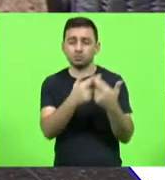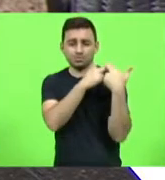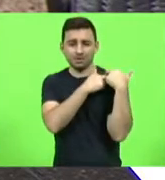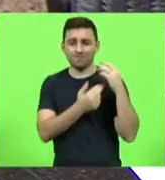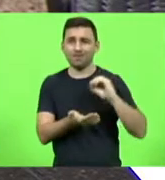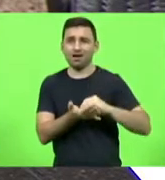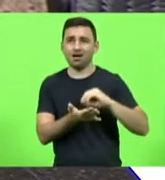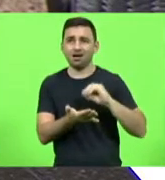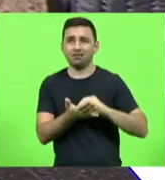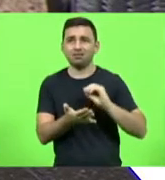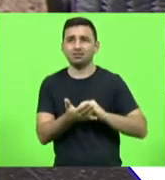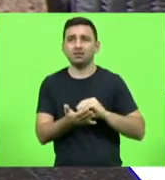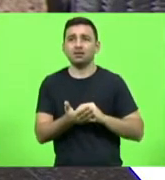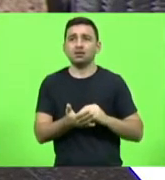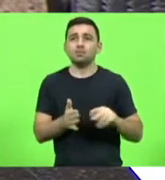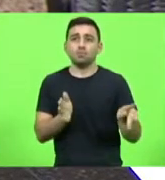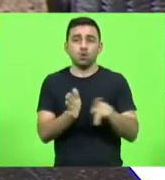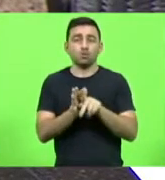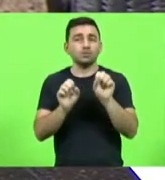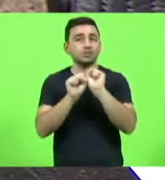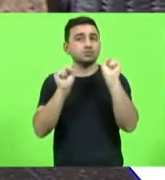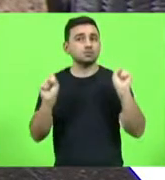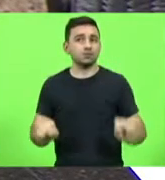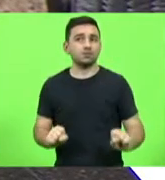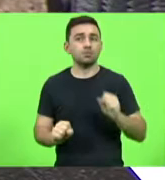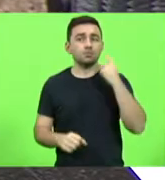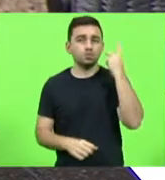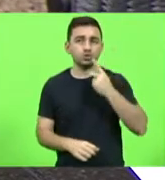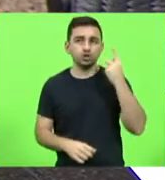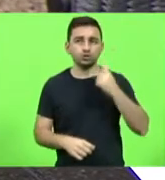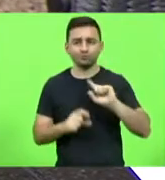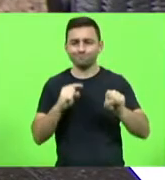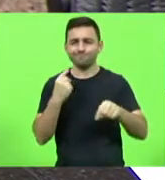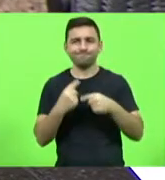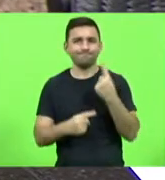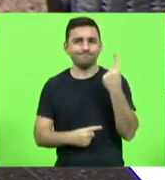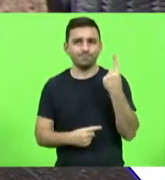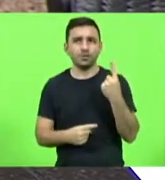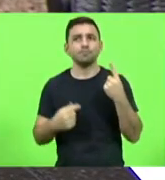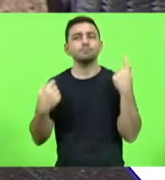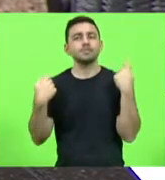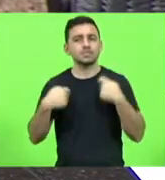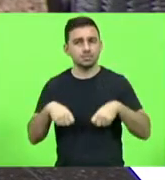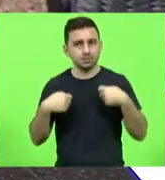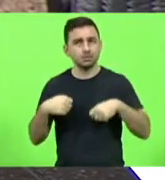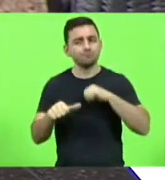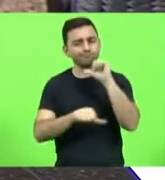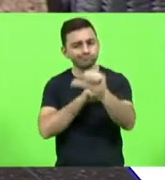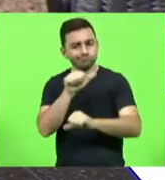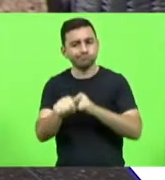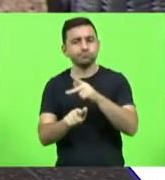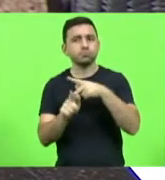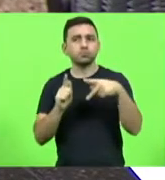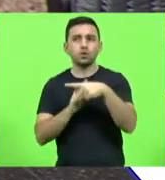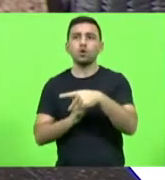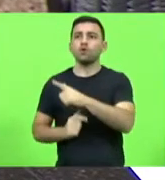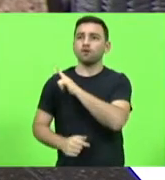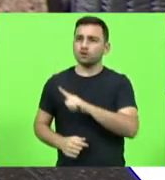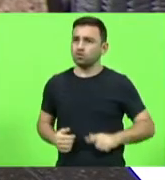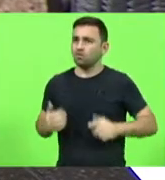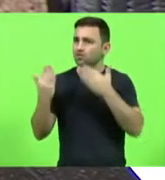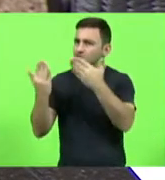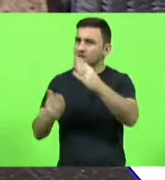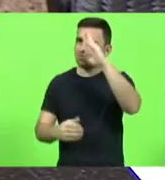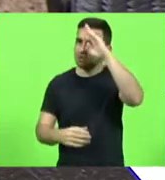da irresponsabilidade do sistema político. Não faz sentido. Nós precisamos fazer essa reforma. Governador Moisés, está na hora de